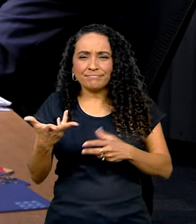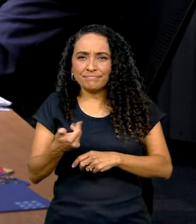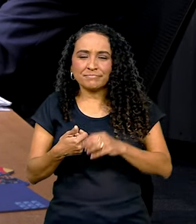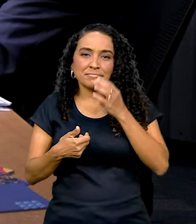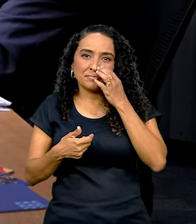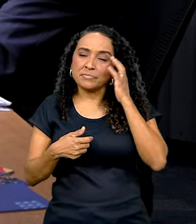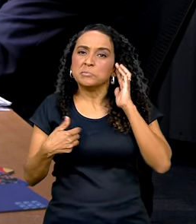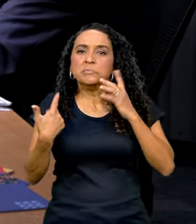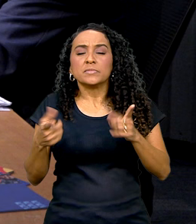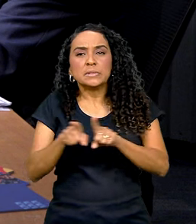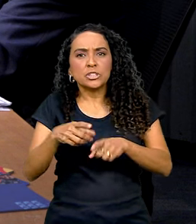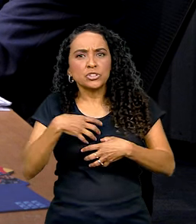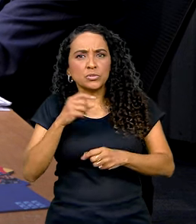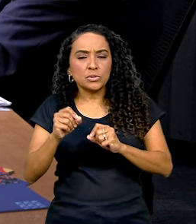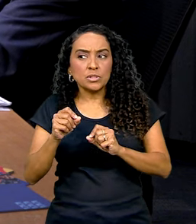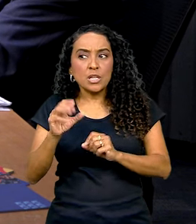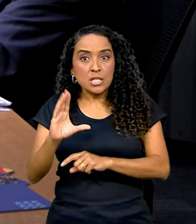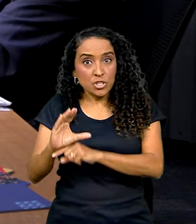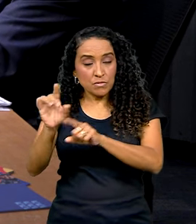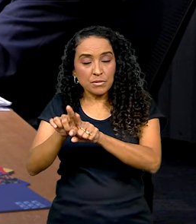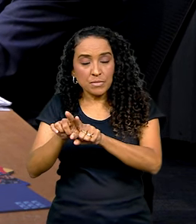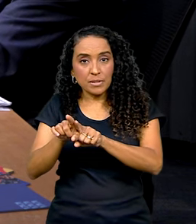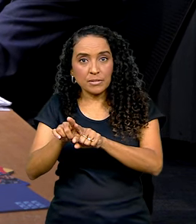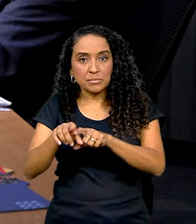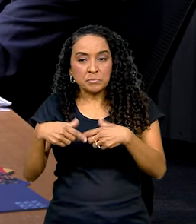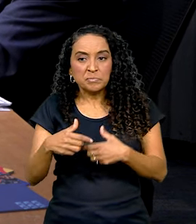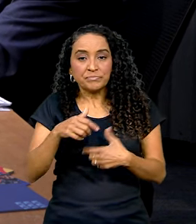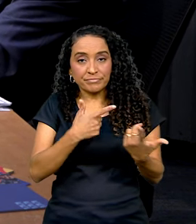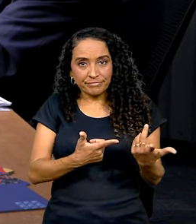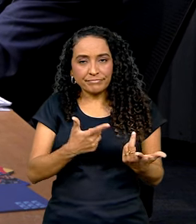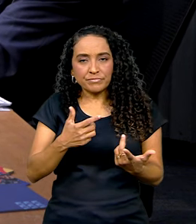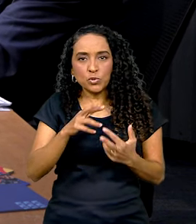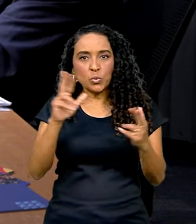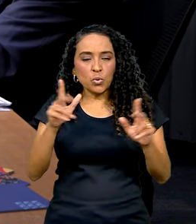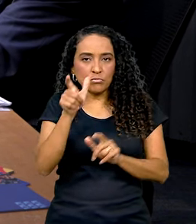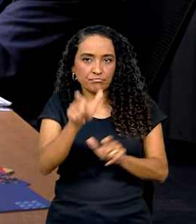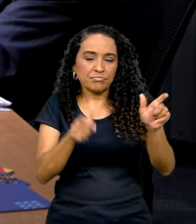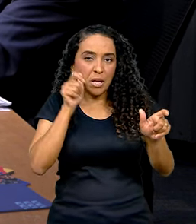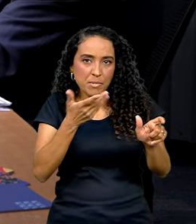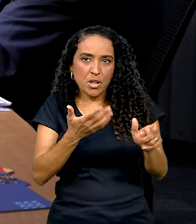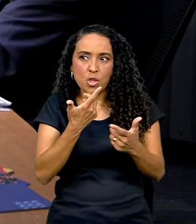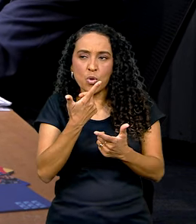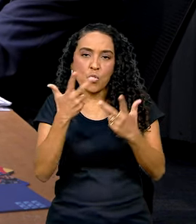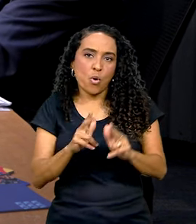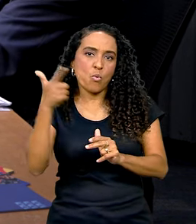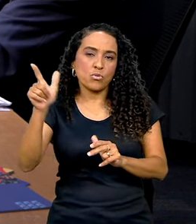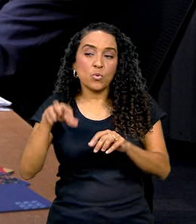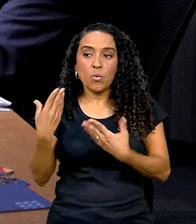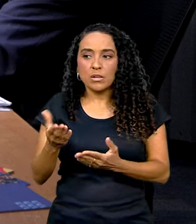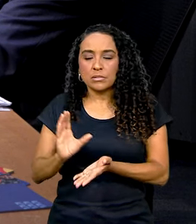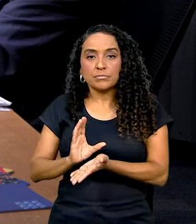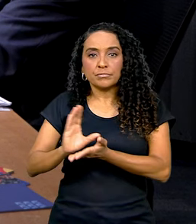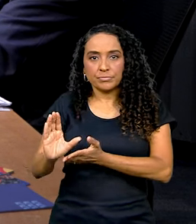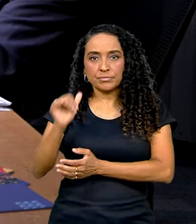assim extraordinária e tem um sentido científico não é Adriele assim como outros eh quando